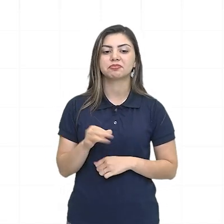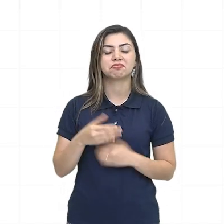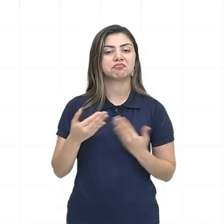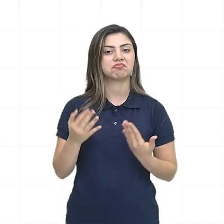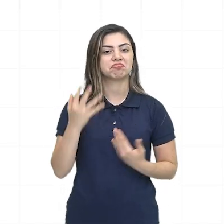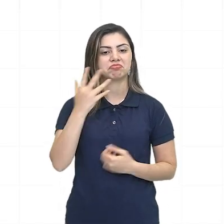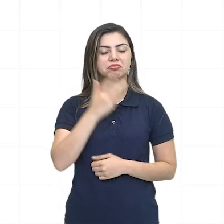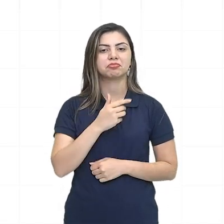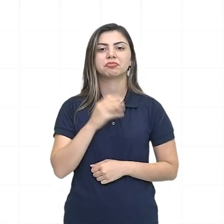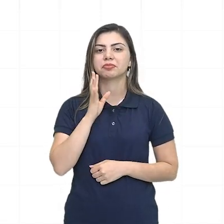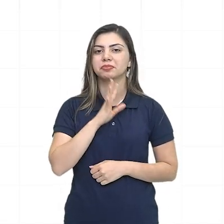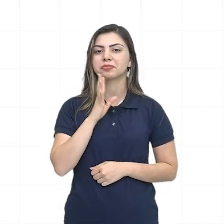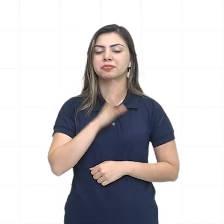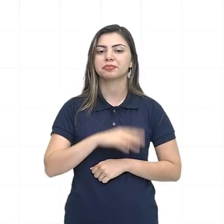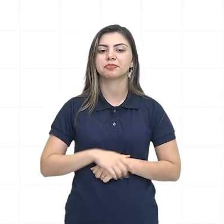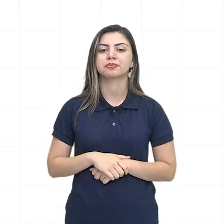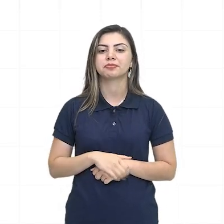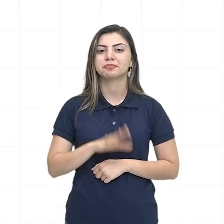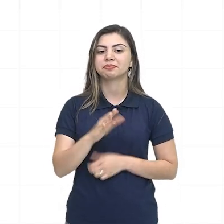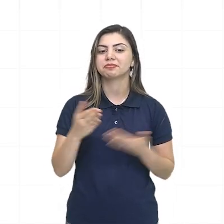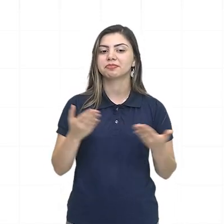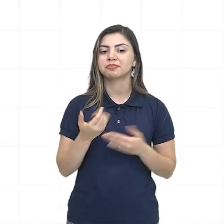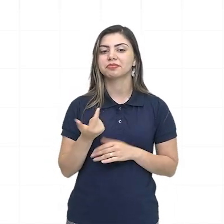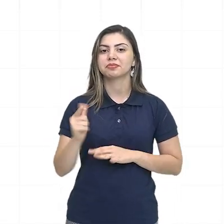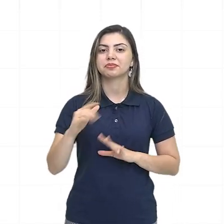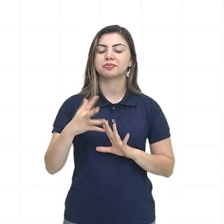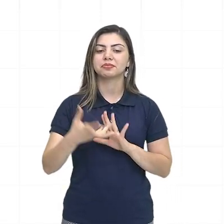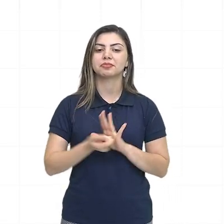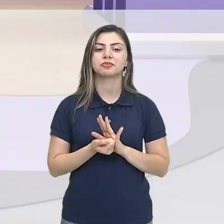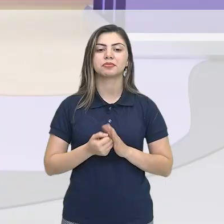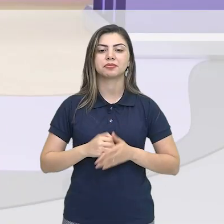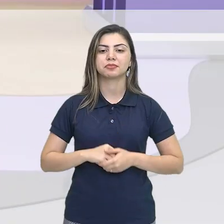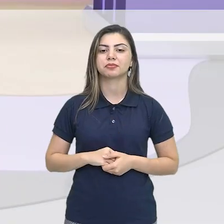que beleza! Vamos para o próximo símbolo?